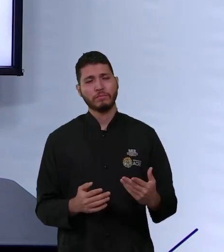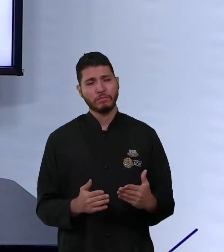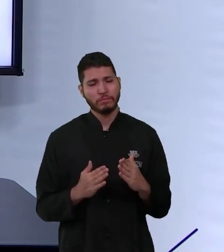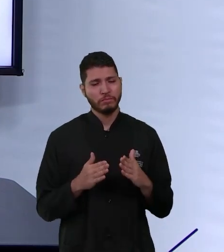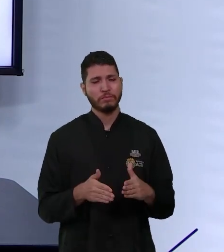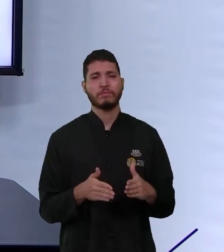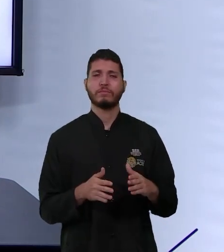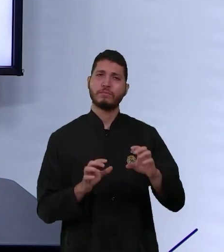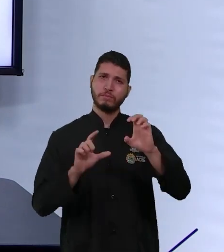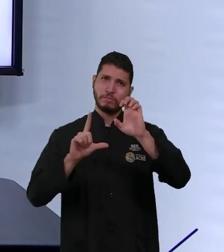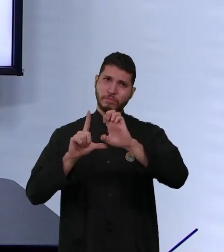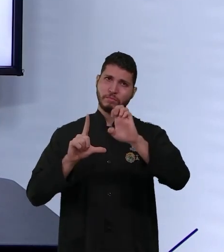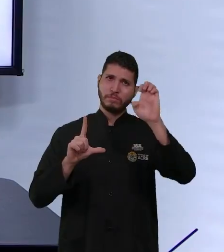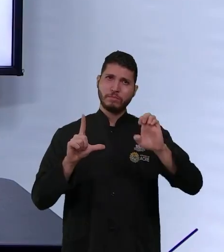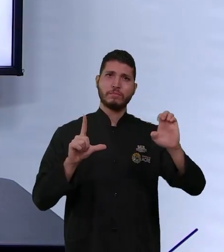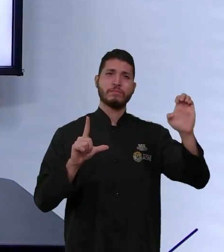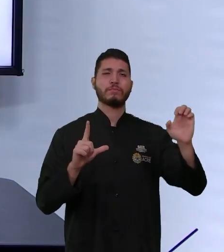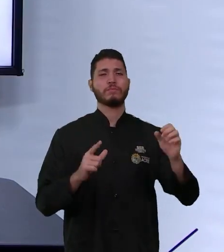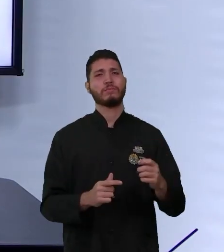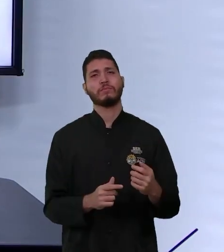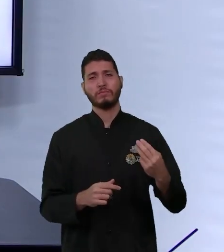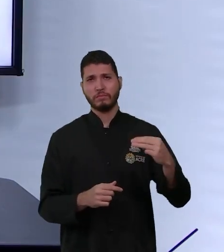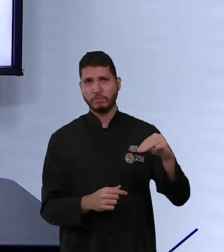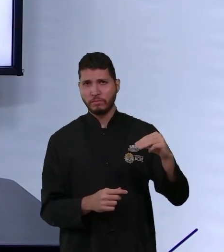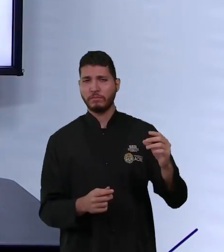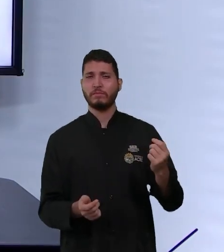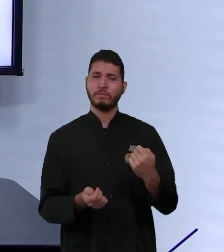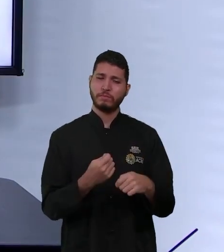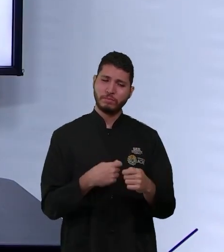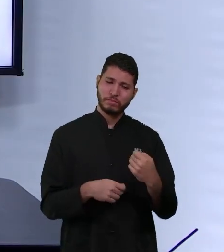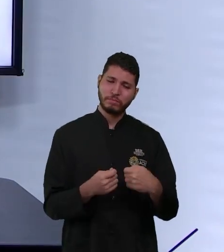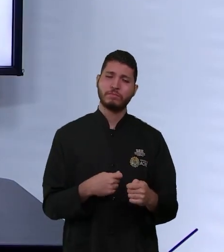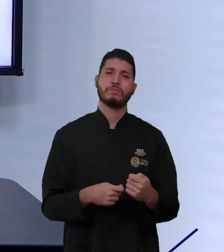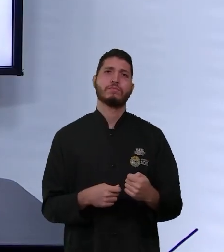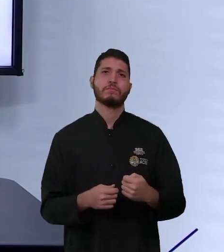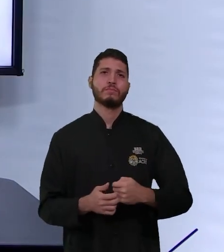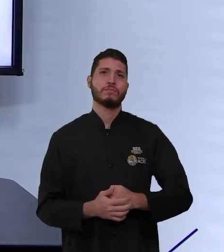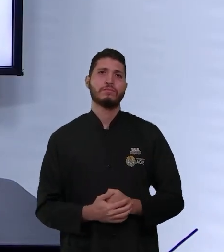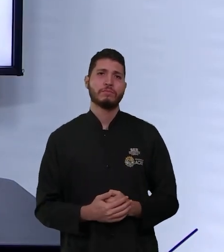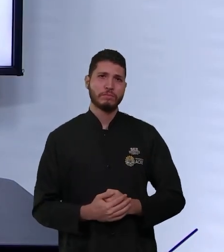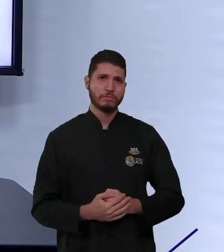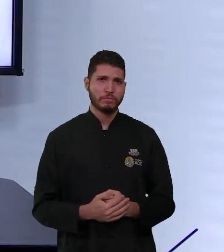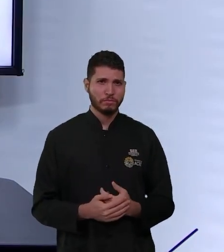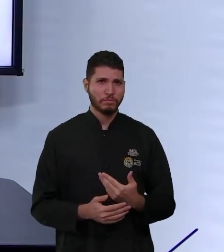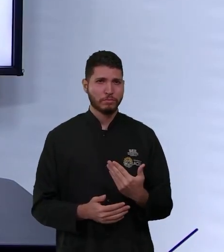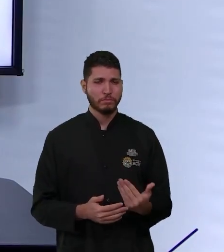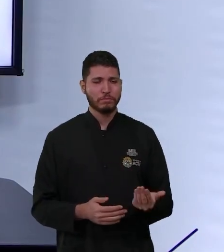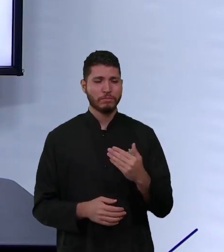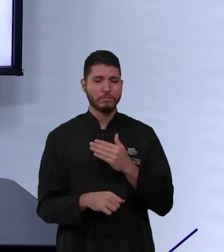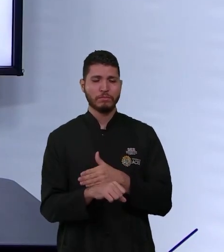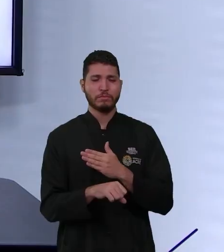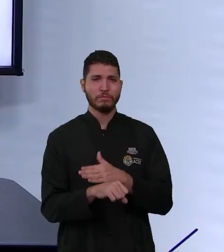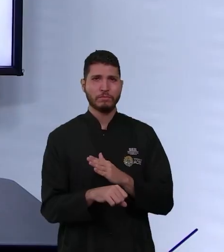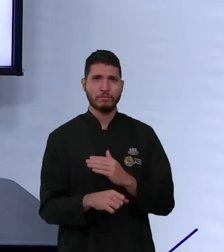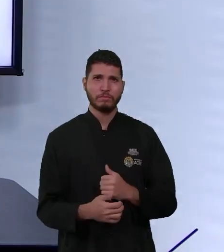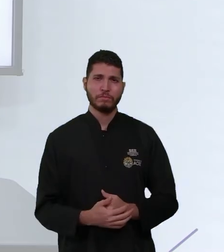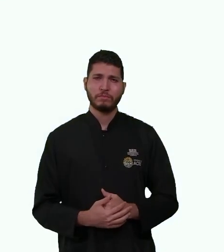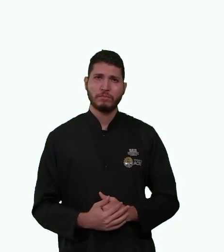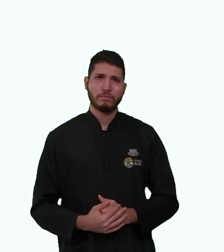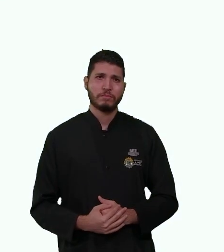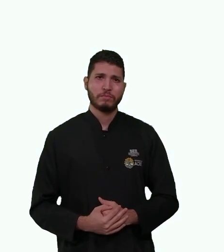estatística. Então, isso aqui é uma base para você trabalhar esses conceitos mais na frente. Então, vamos ver como que isso se apresenta nessa questão do Enem, tá